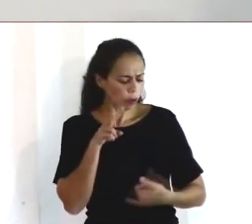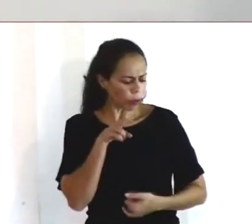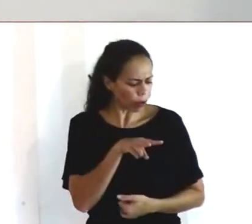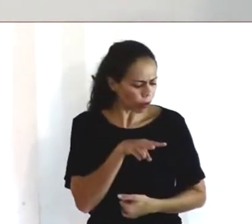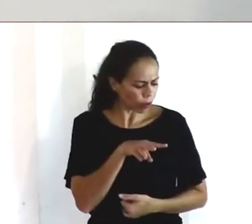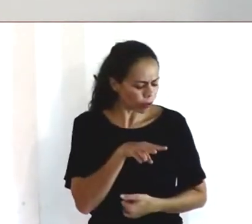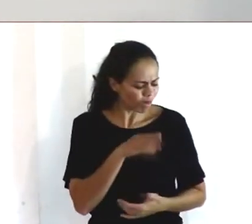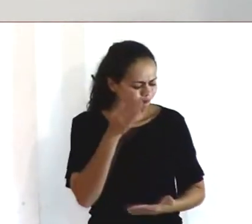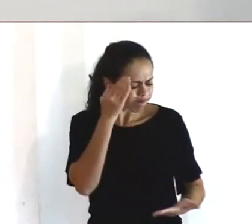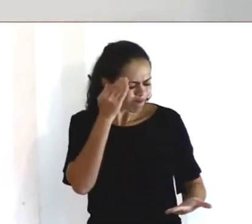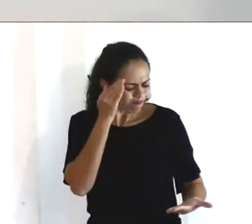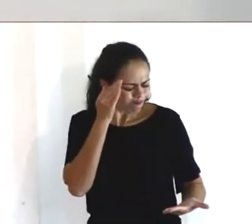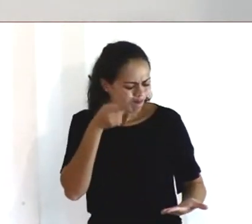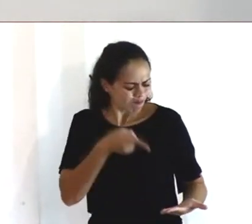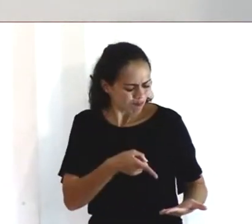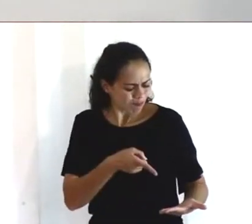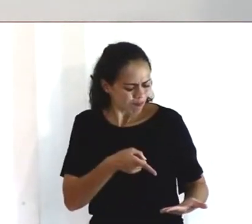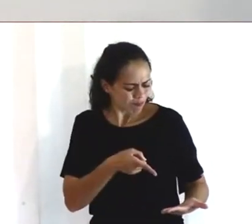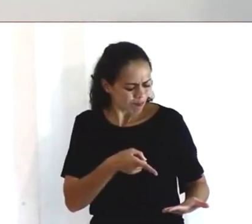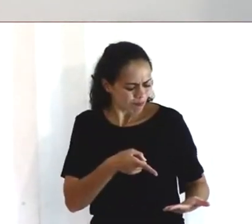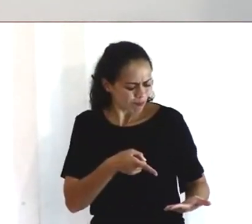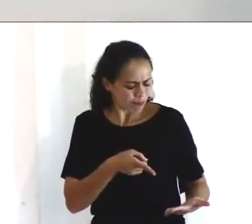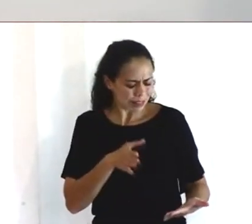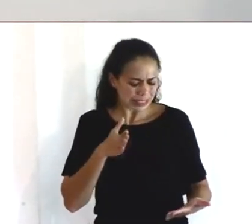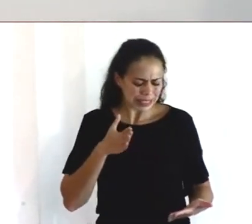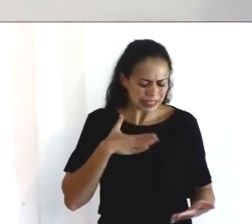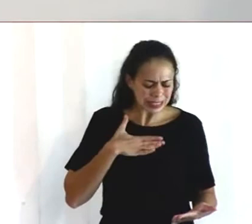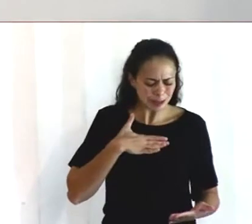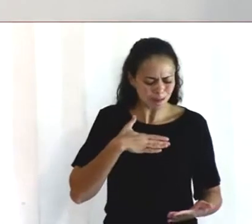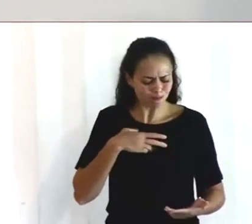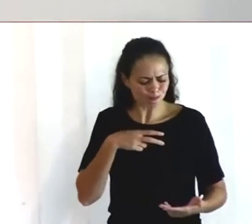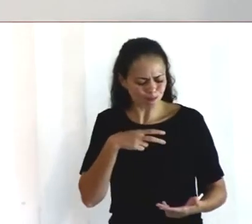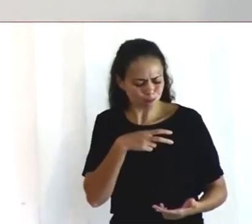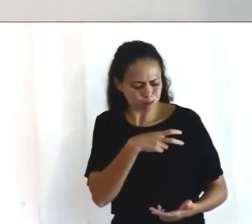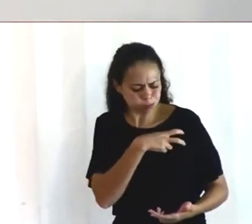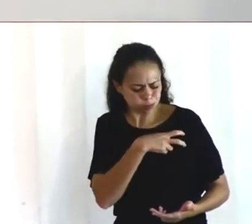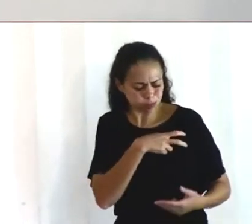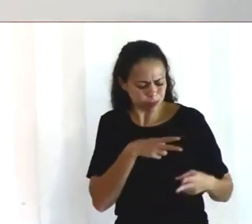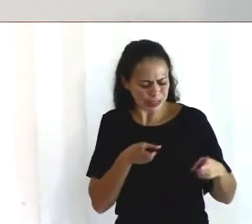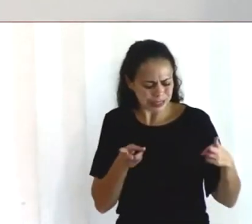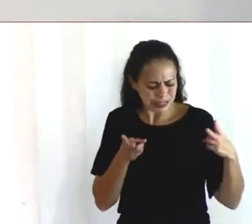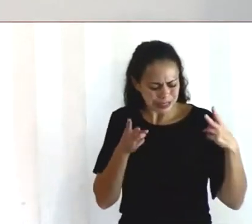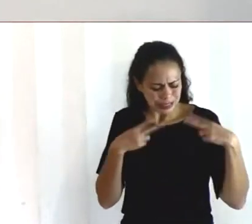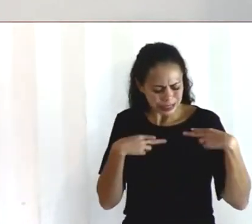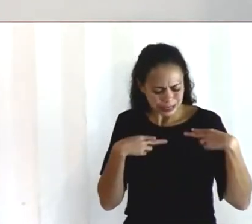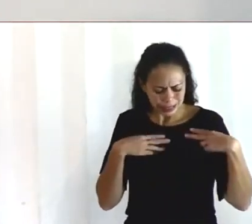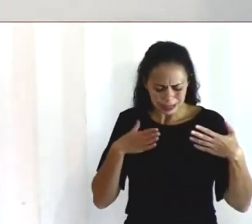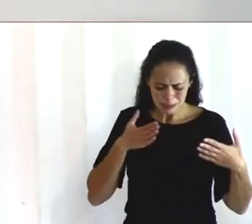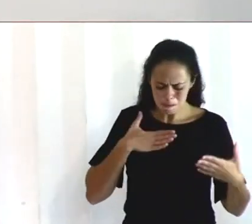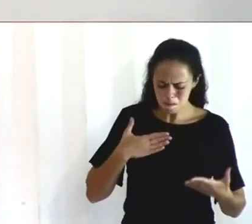perguntar, o que está sendo curado na minha vida? O que está sendo tratado na minha vida?